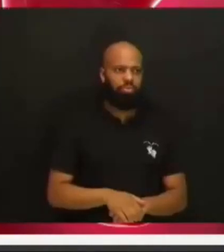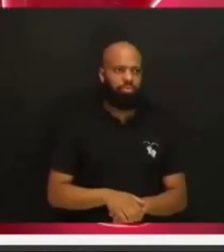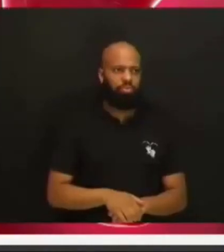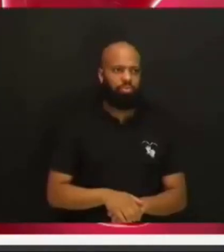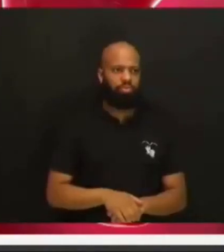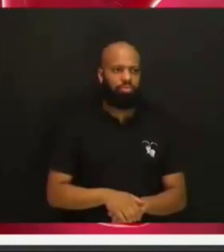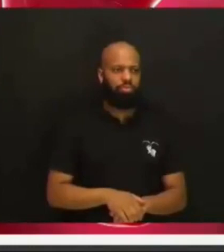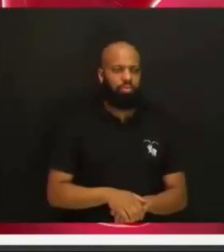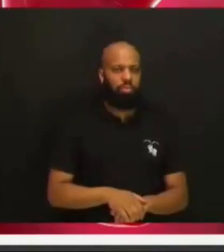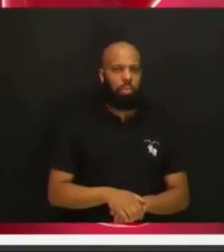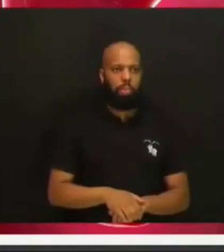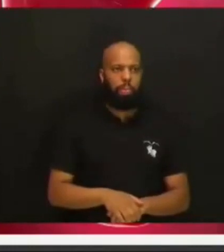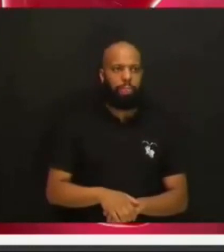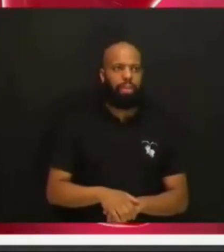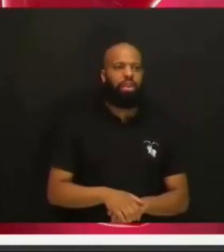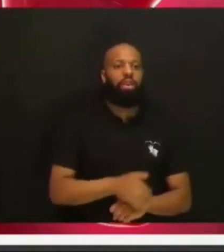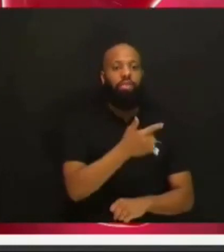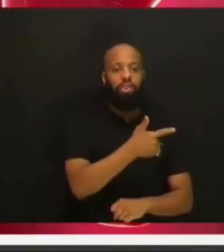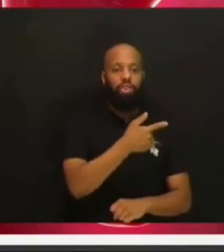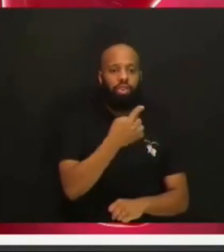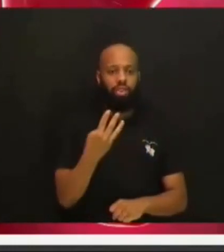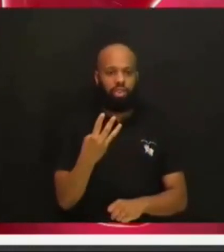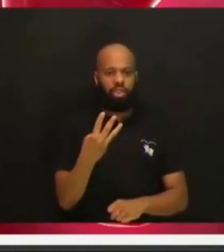Obrigada. 23 a